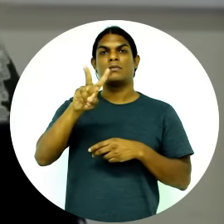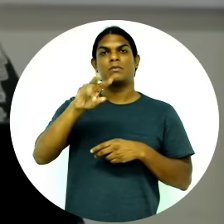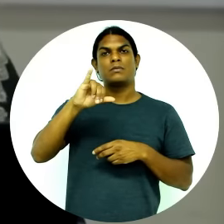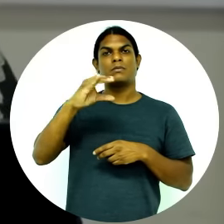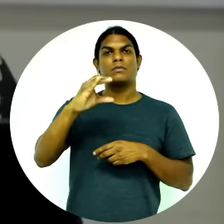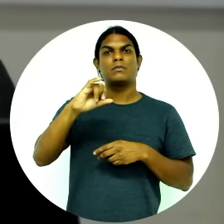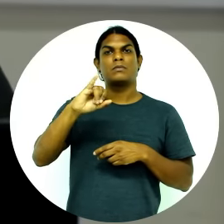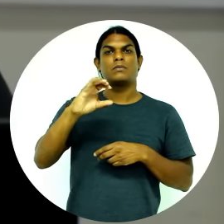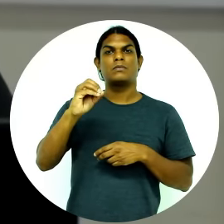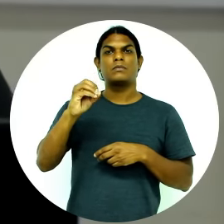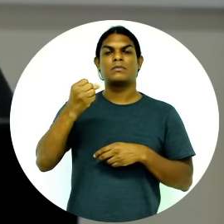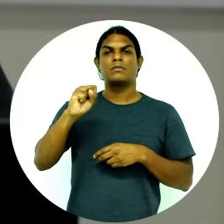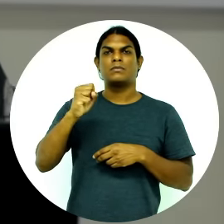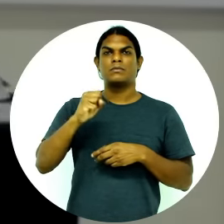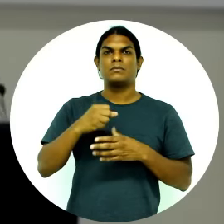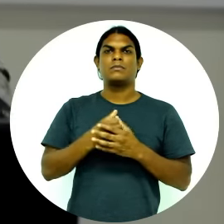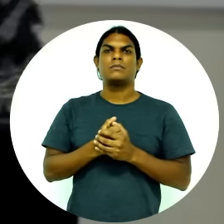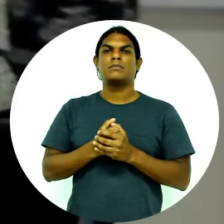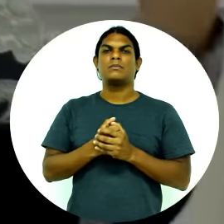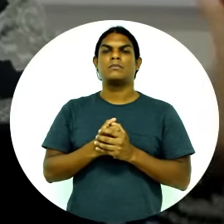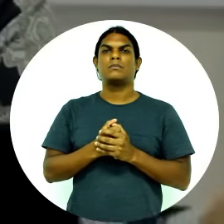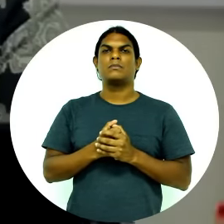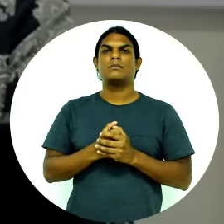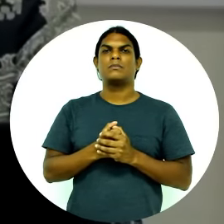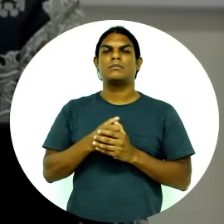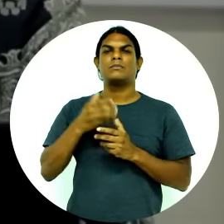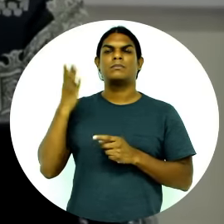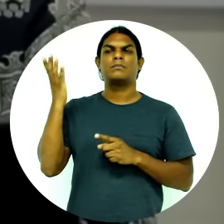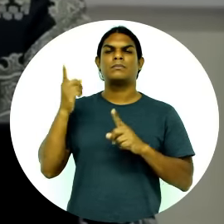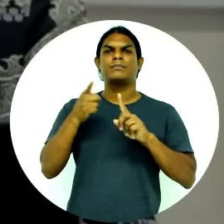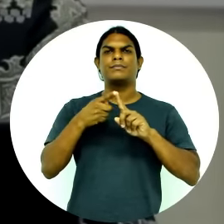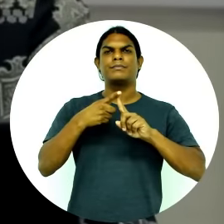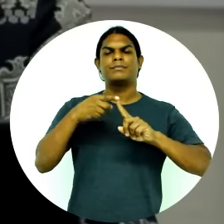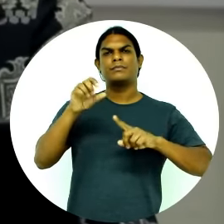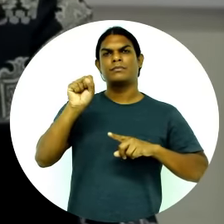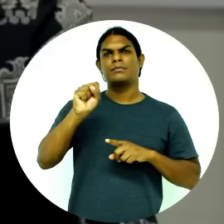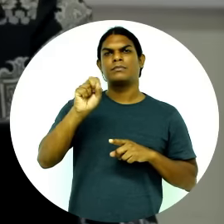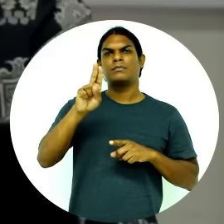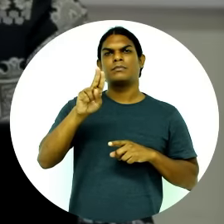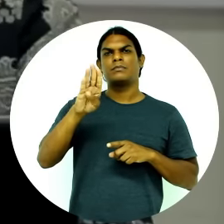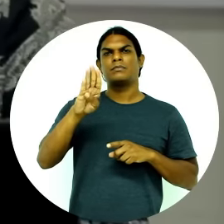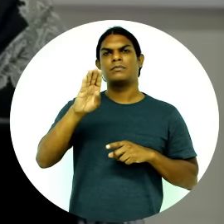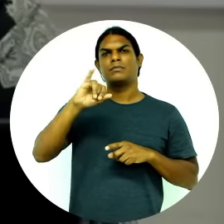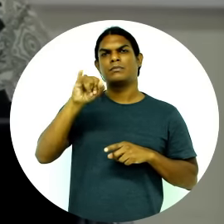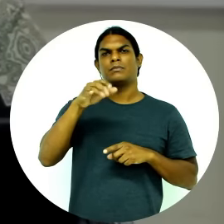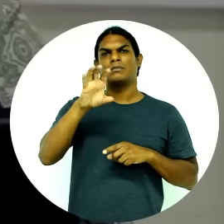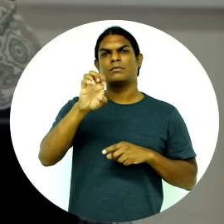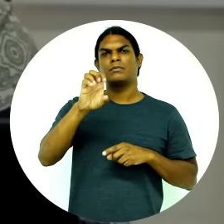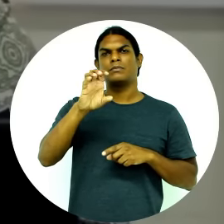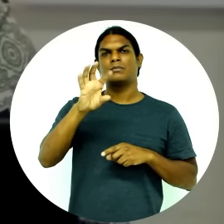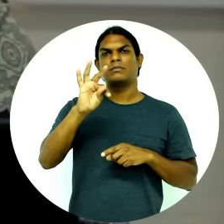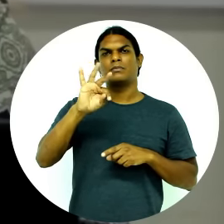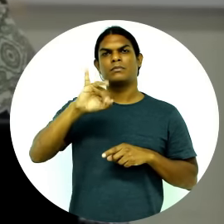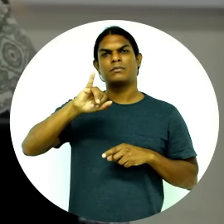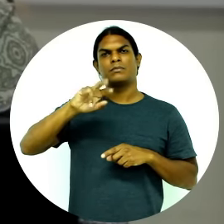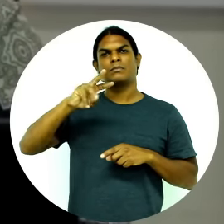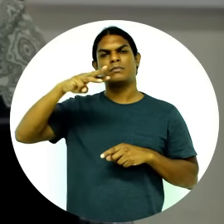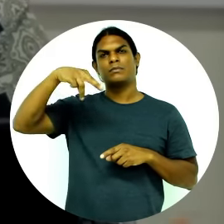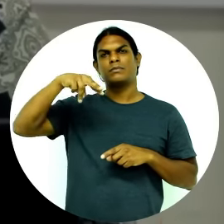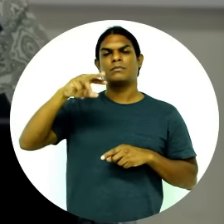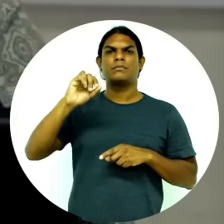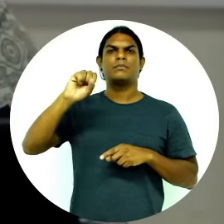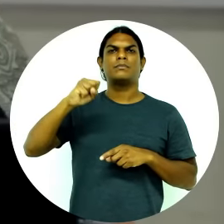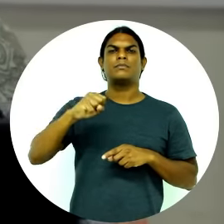avaliação eficiente daquilo que foi proposto pelo avaliado. Erros podem